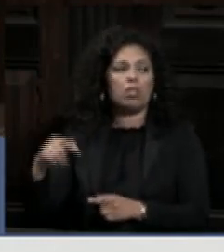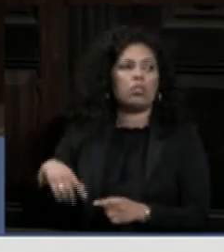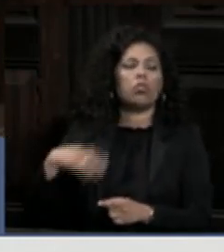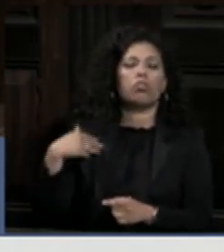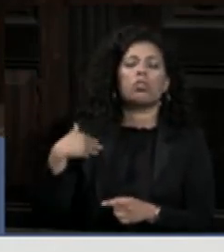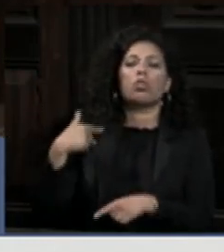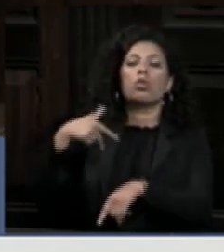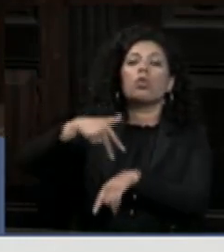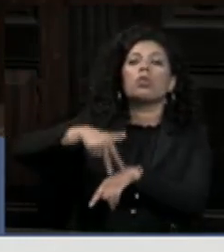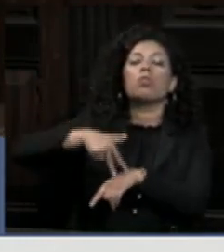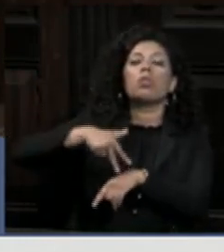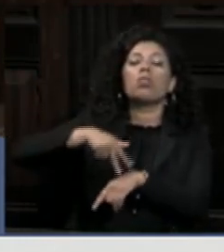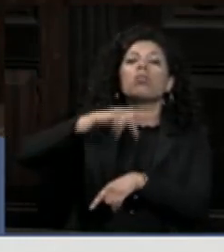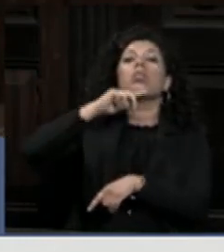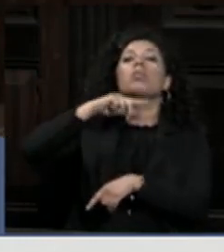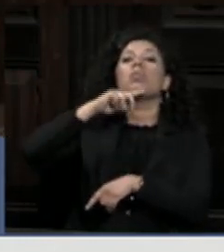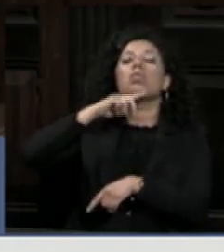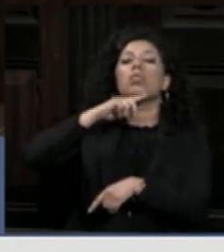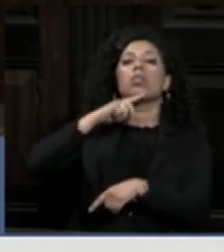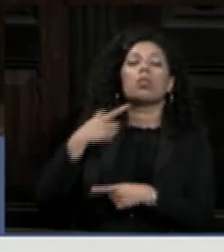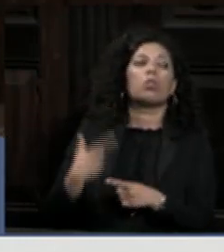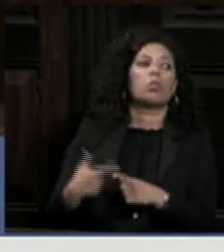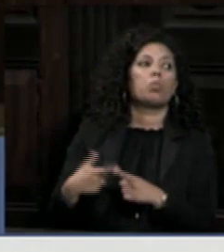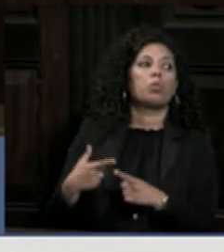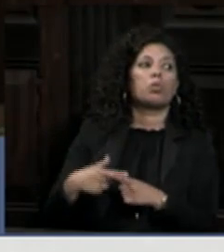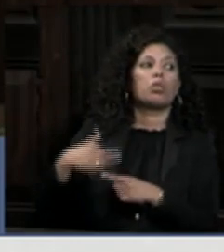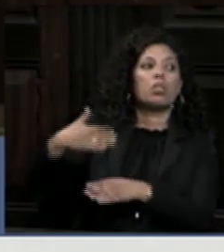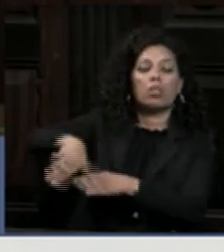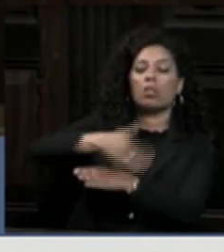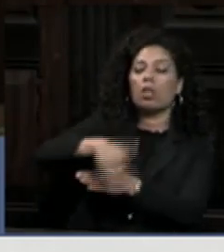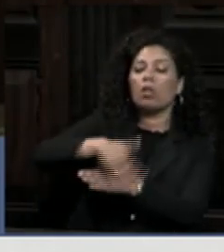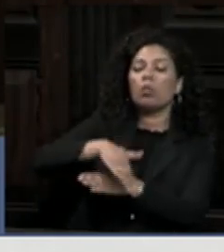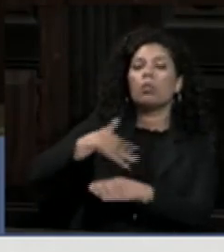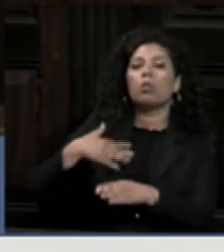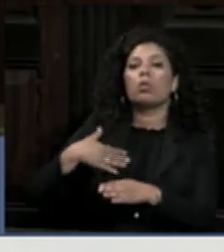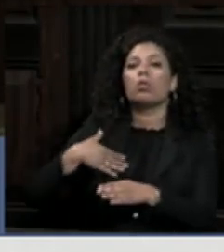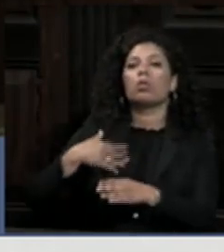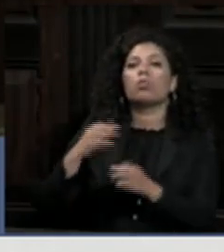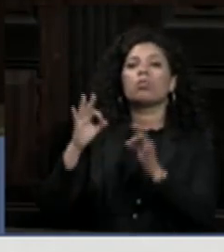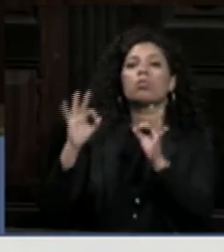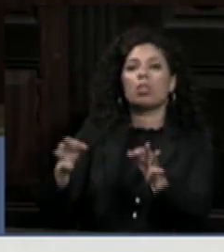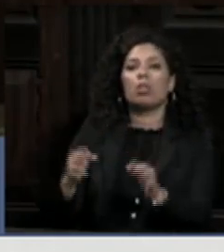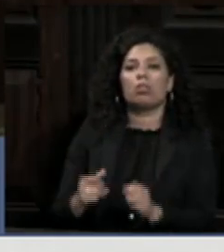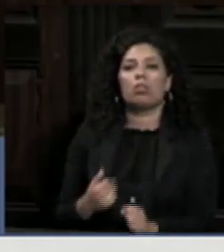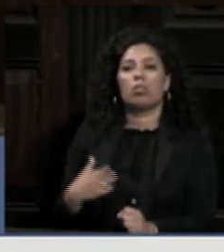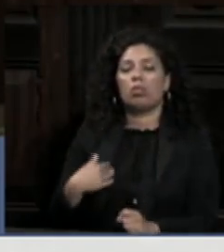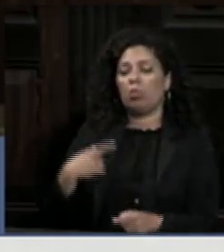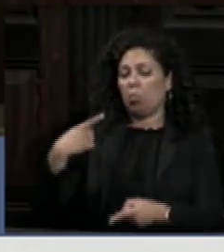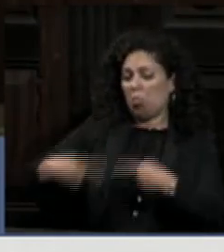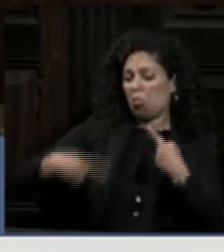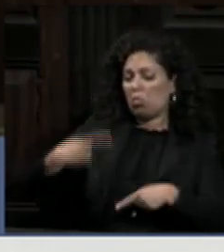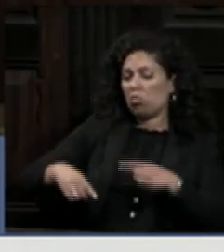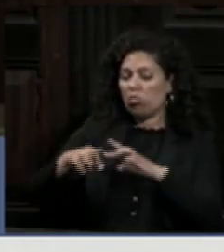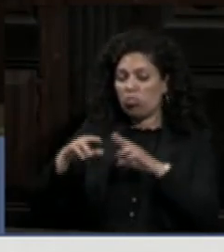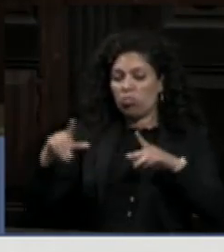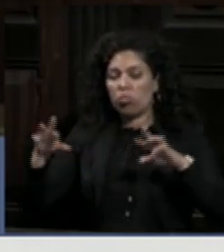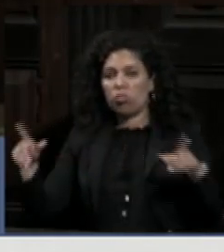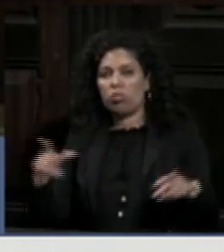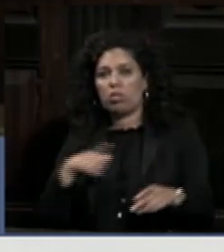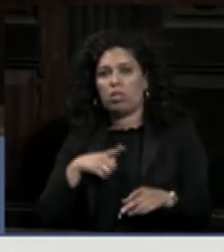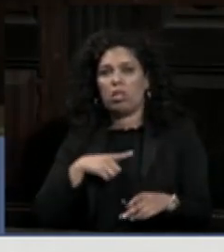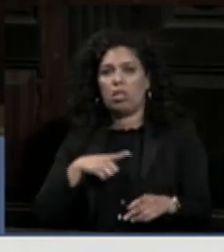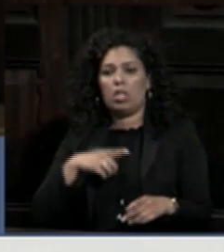erguida podendo andar na rua porque tem muitos políticos não estão na rua a minha campanha é muito